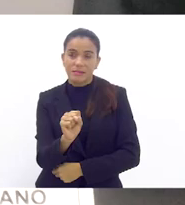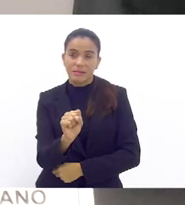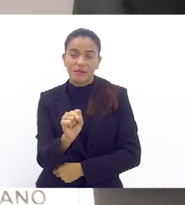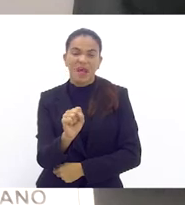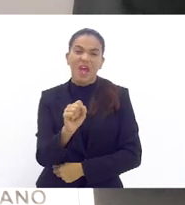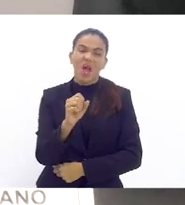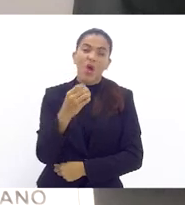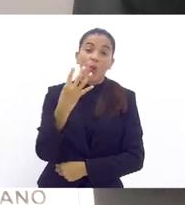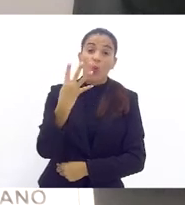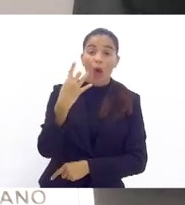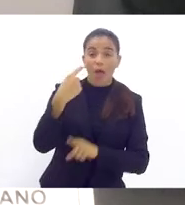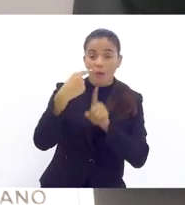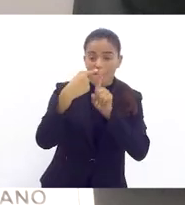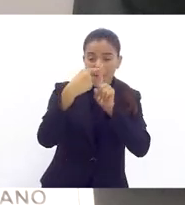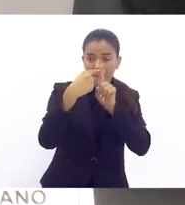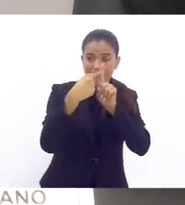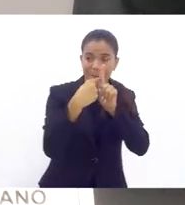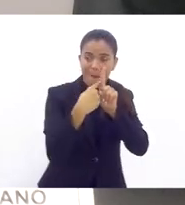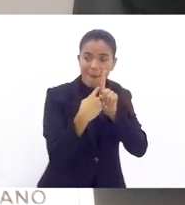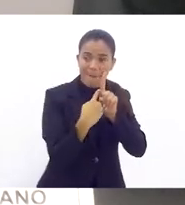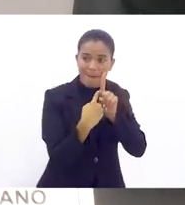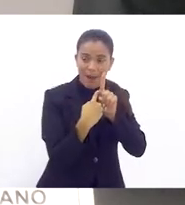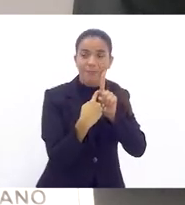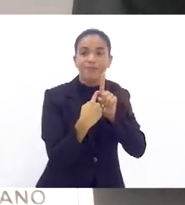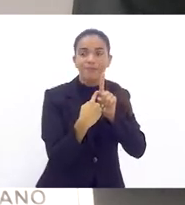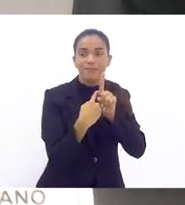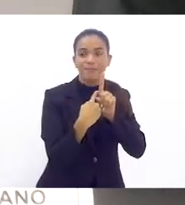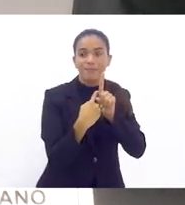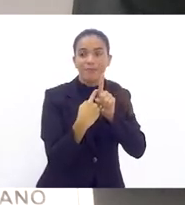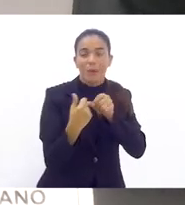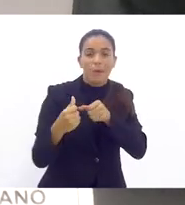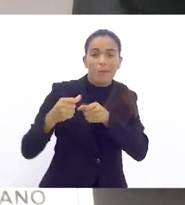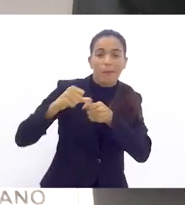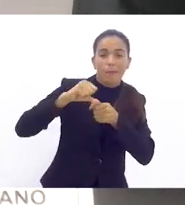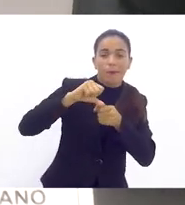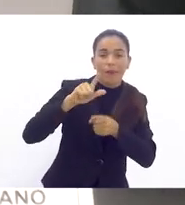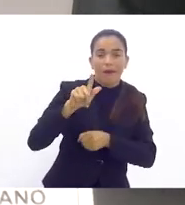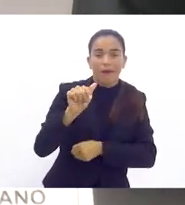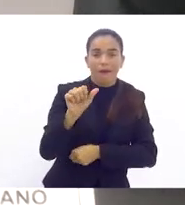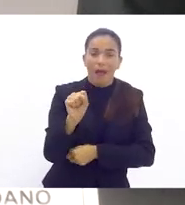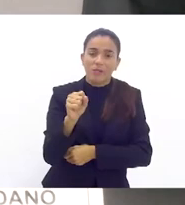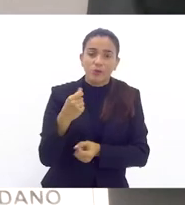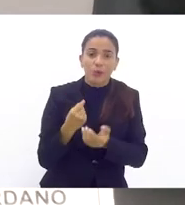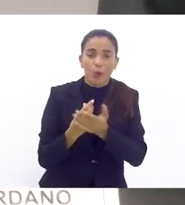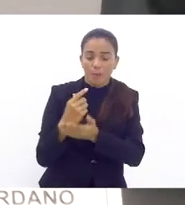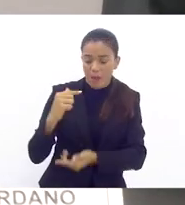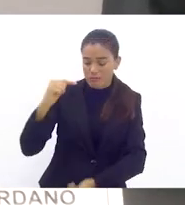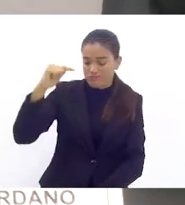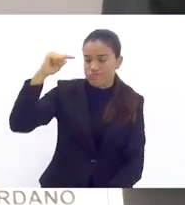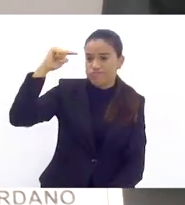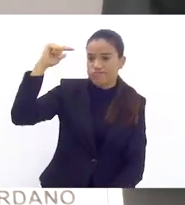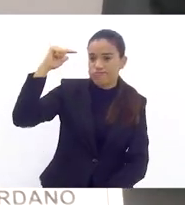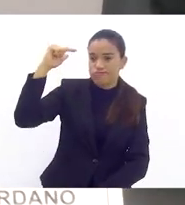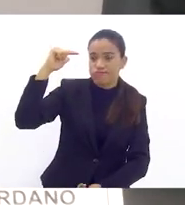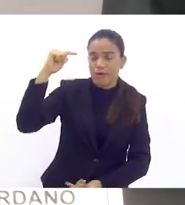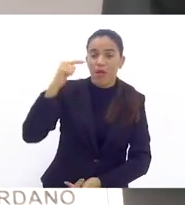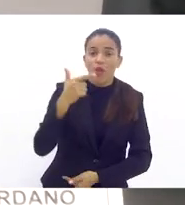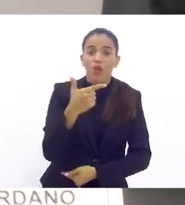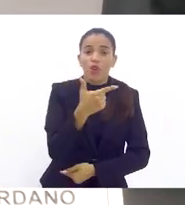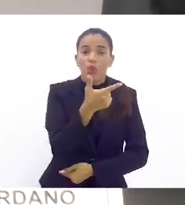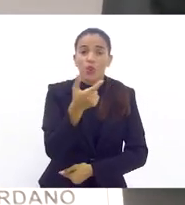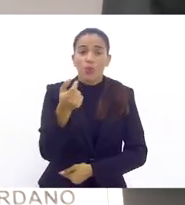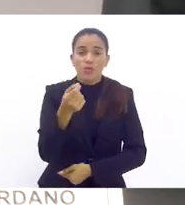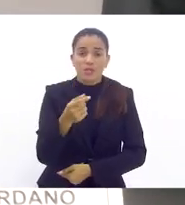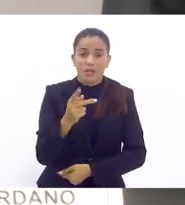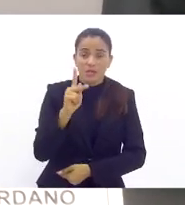4 graus seria a forma de você injetar o gás carbônico, que você vai ter que comprar num cilindro, na pior das hipóteses, de 200 quilos, que é